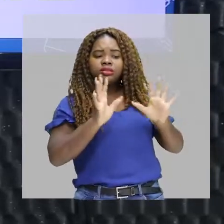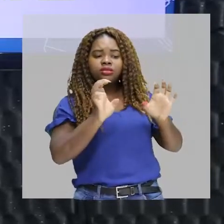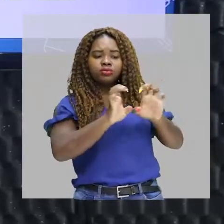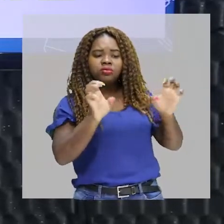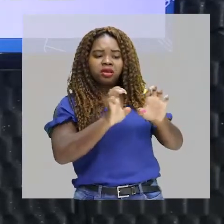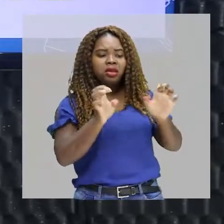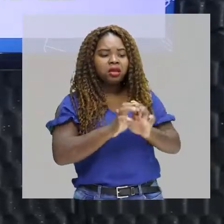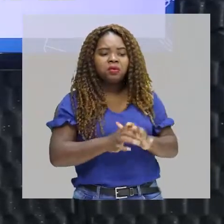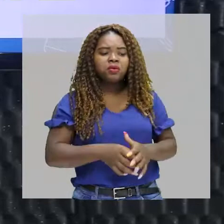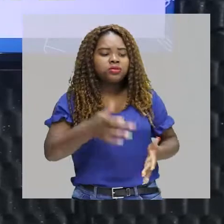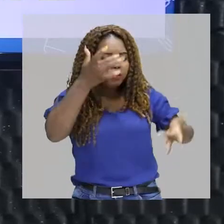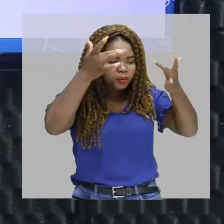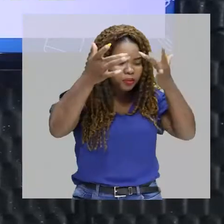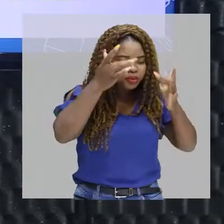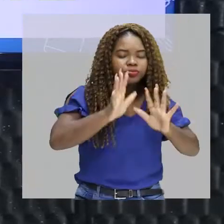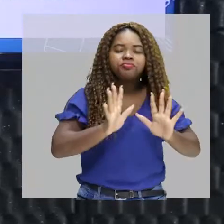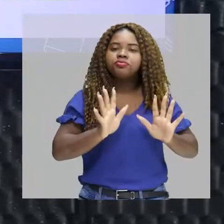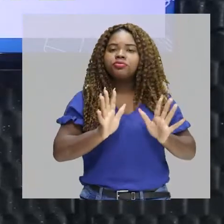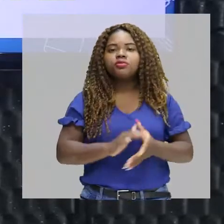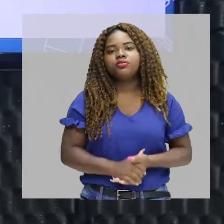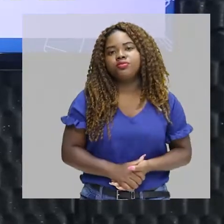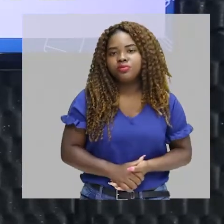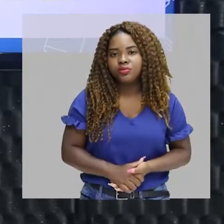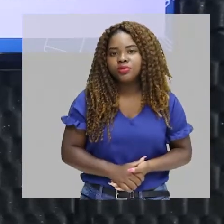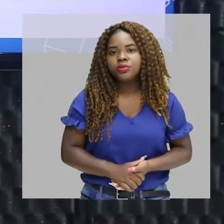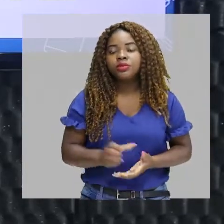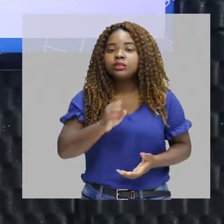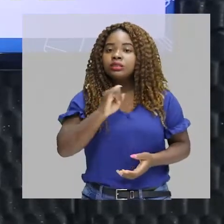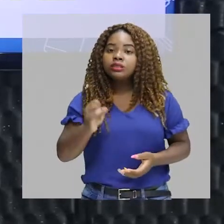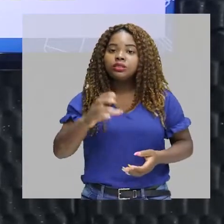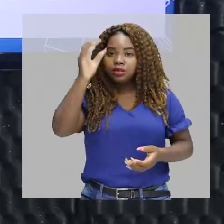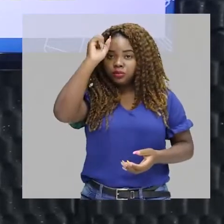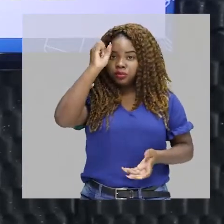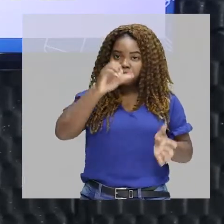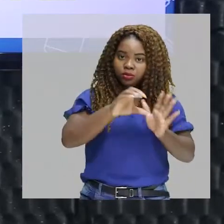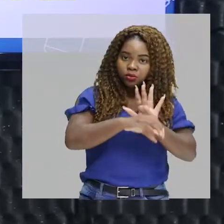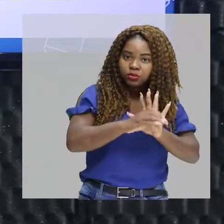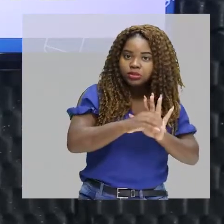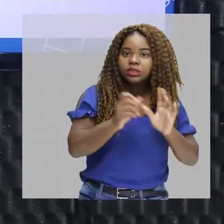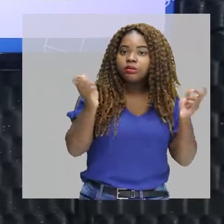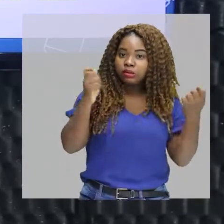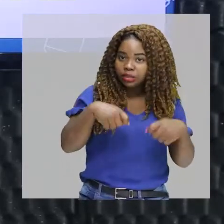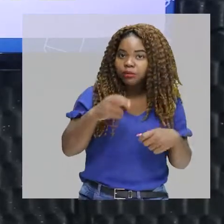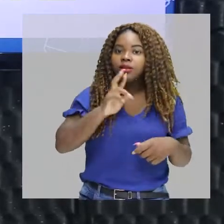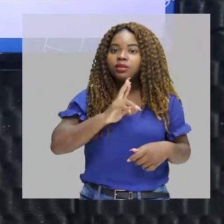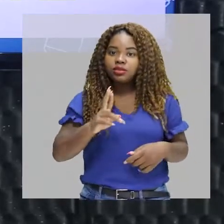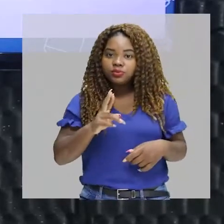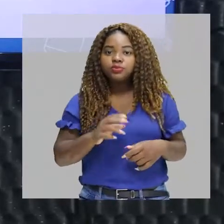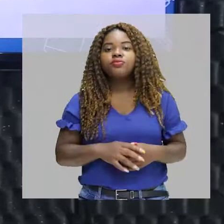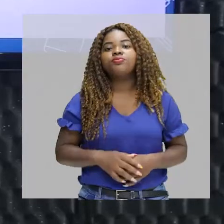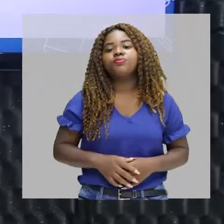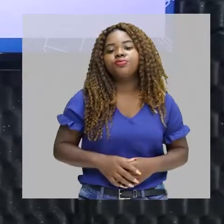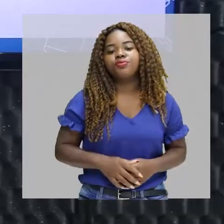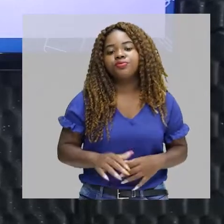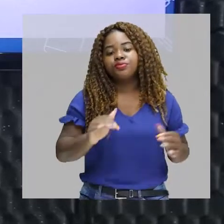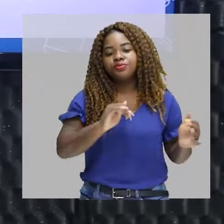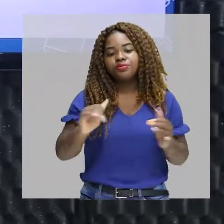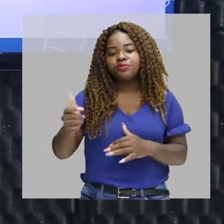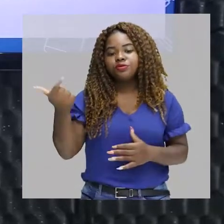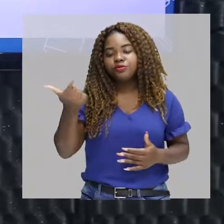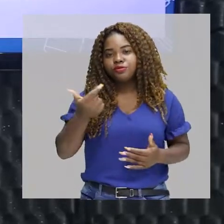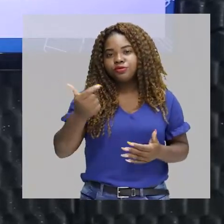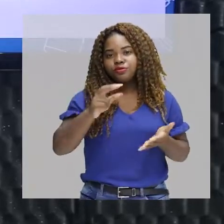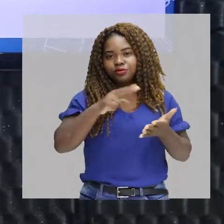mesmo que a gente esqueça, se a gente compreender o conceito, a gente consegue resolver. Show? Então, vamos lá,